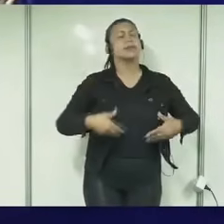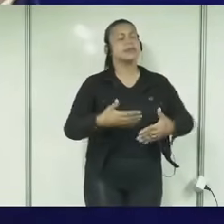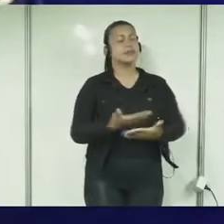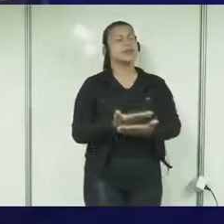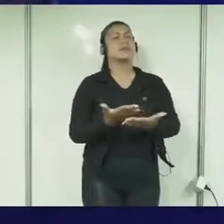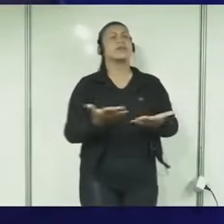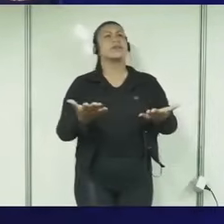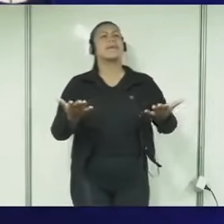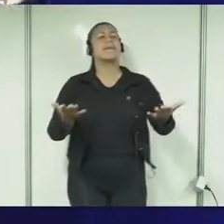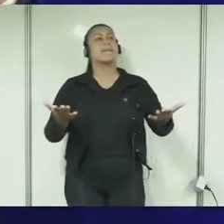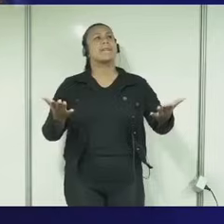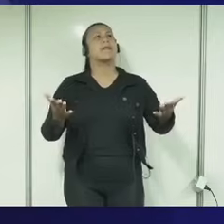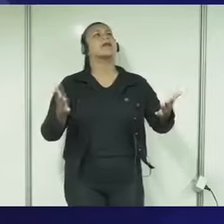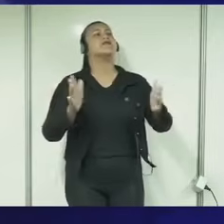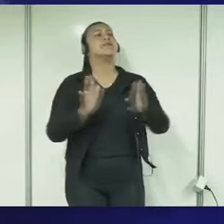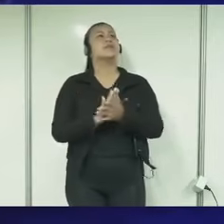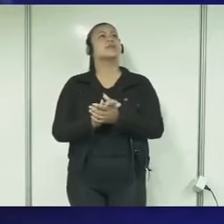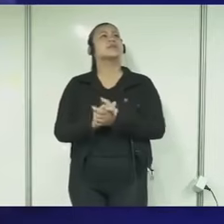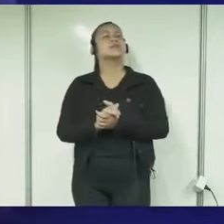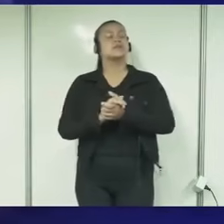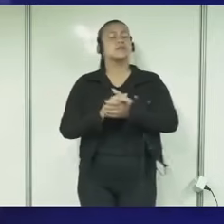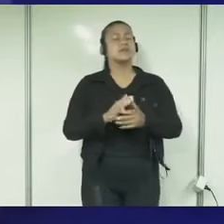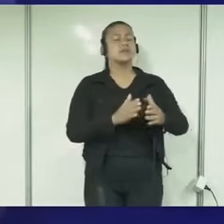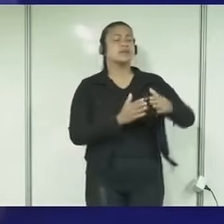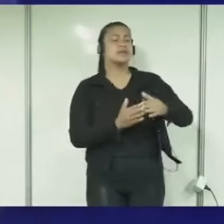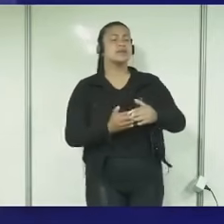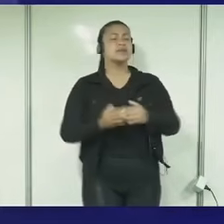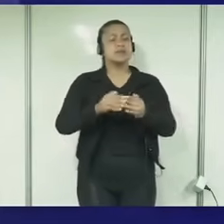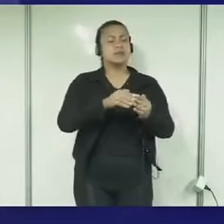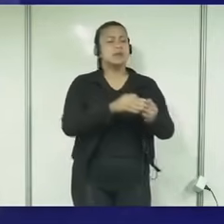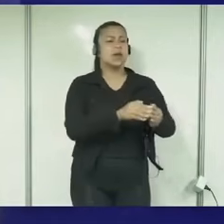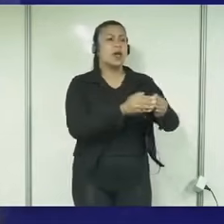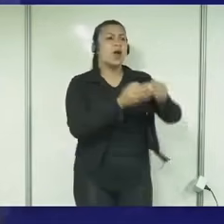Estou a tomar. O vento ele